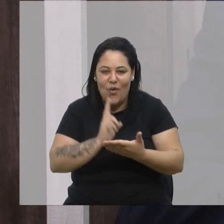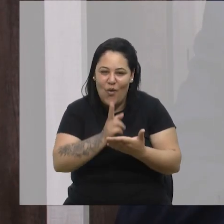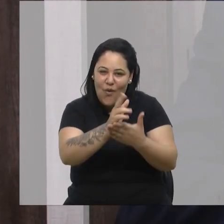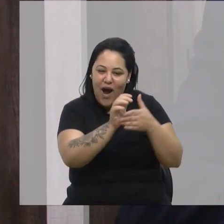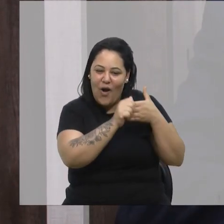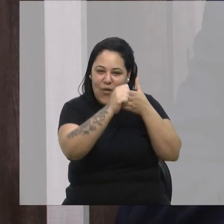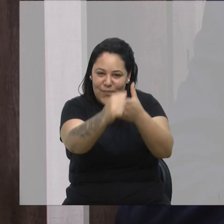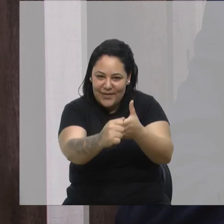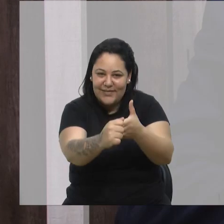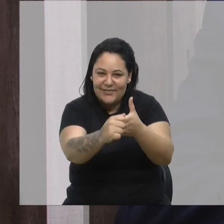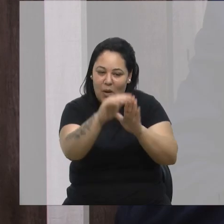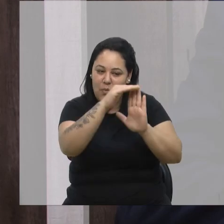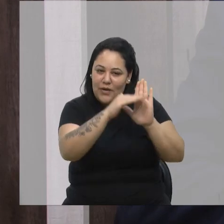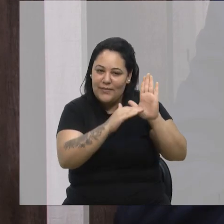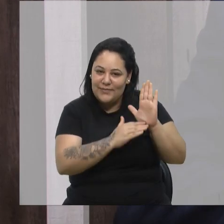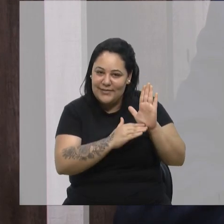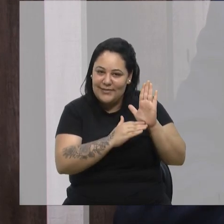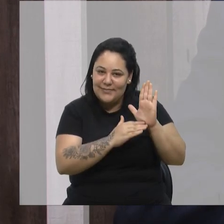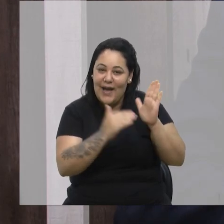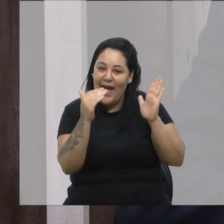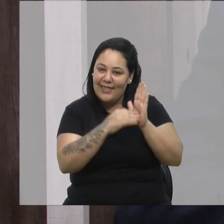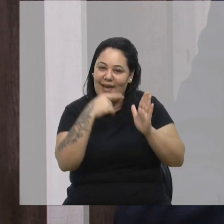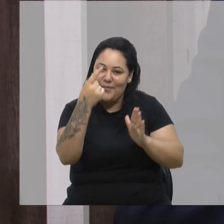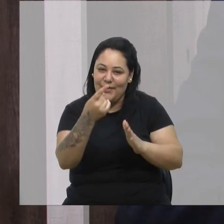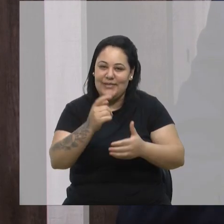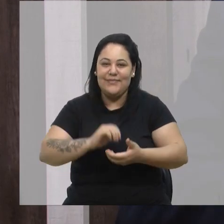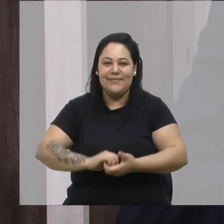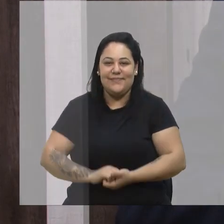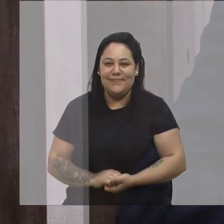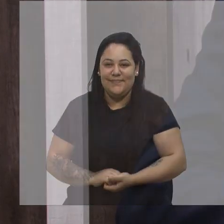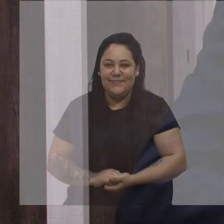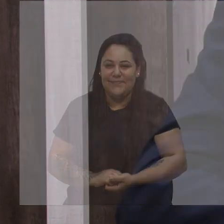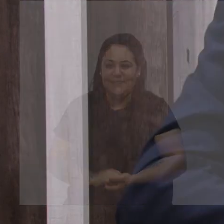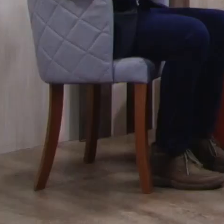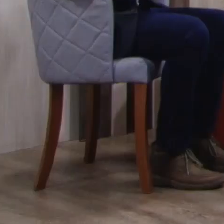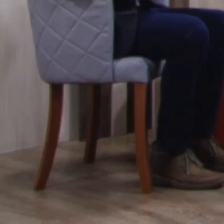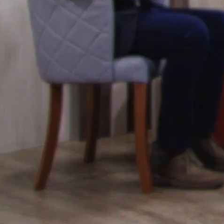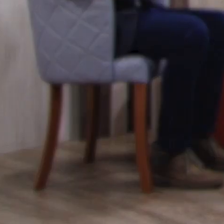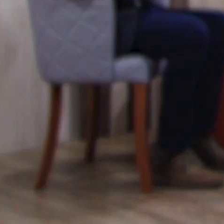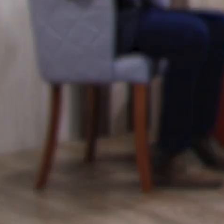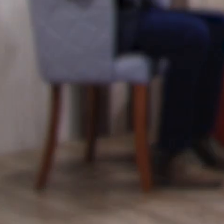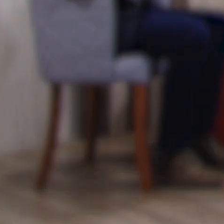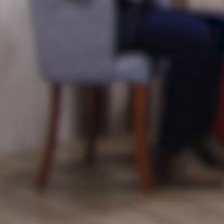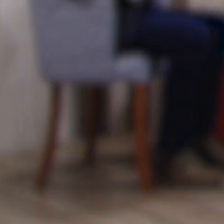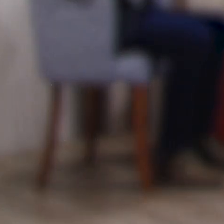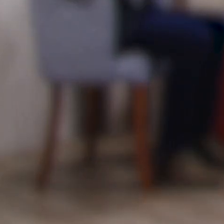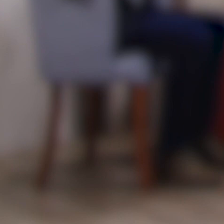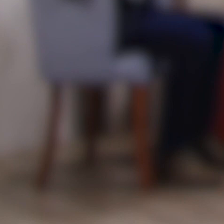convidamos a todos que continuem acompanhando a nossa programação. Até o nosso próximo vídeo.